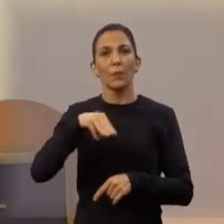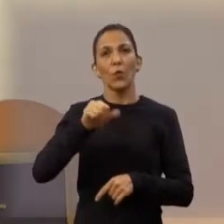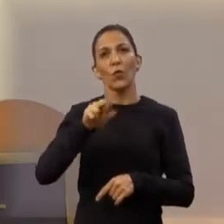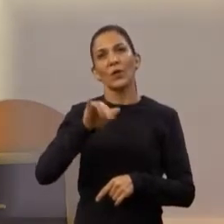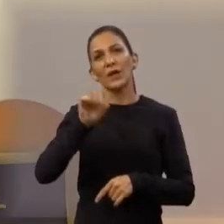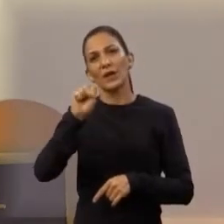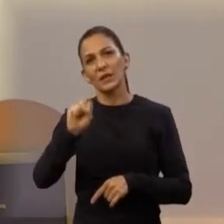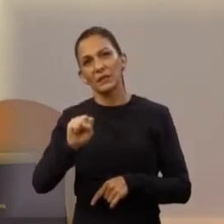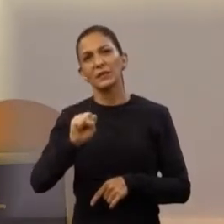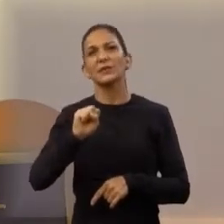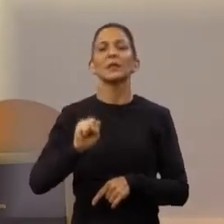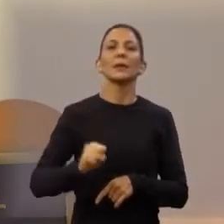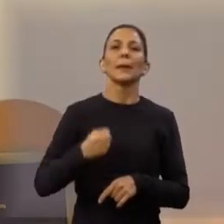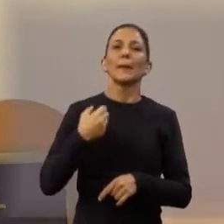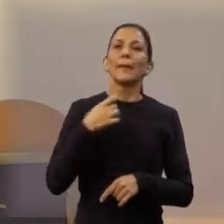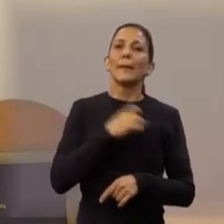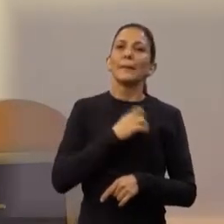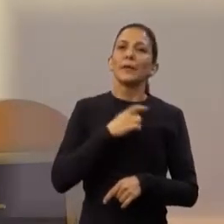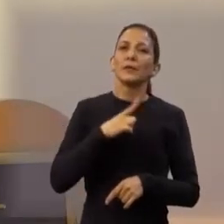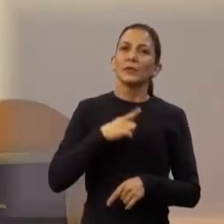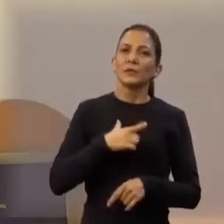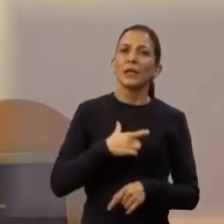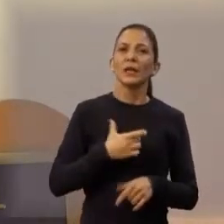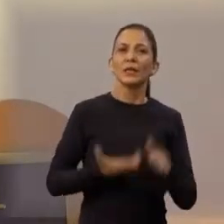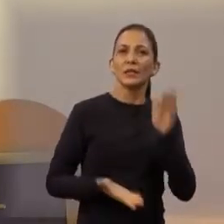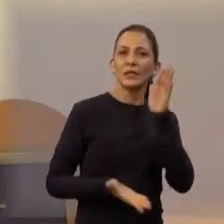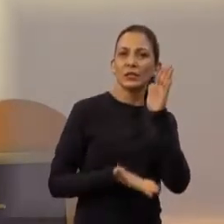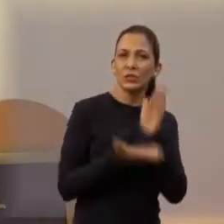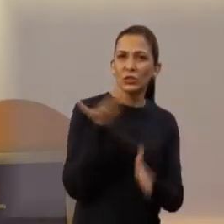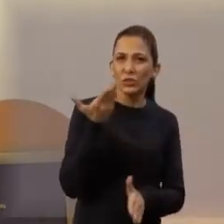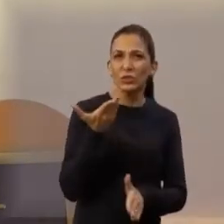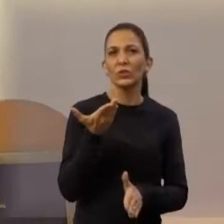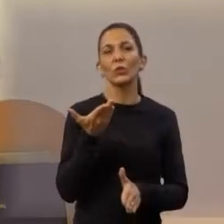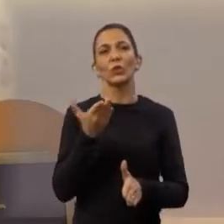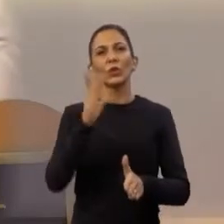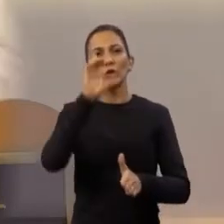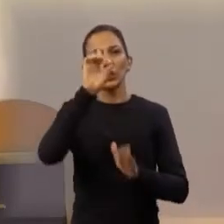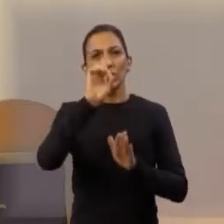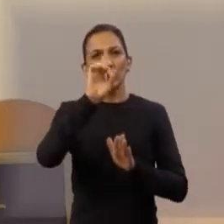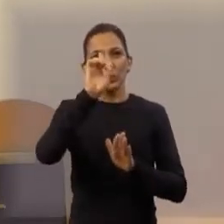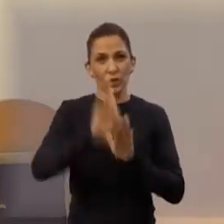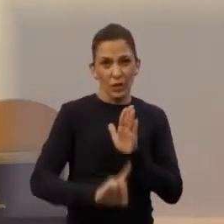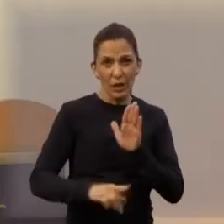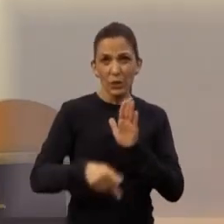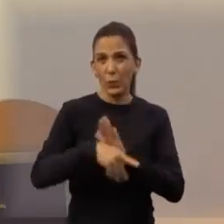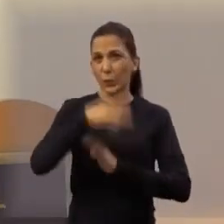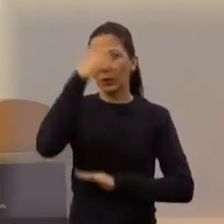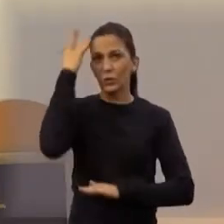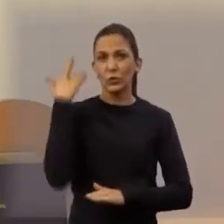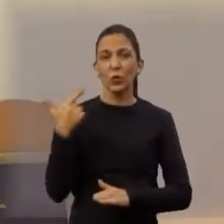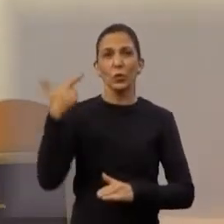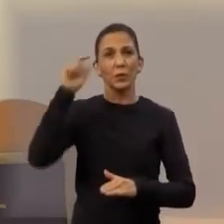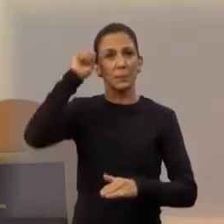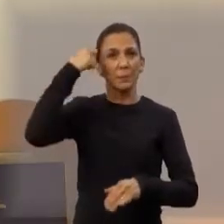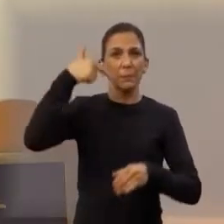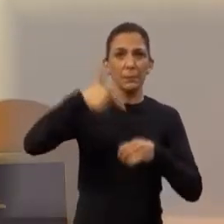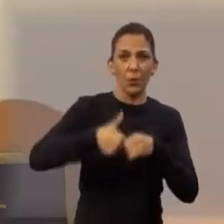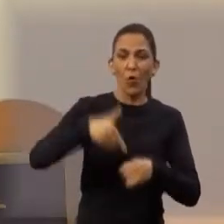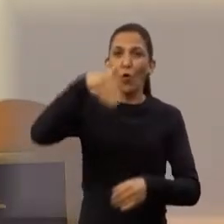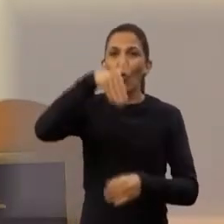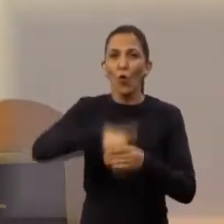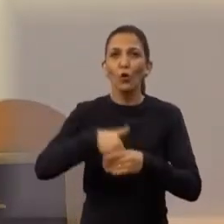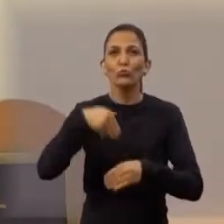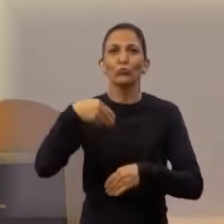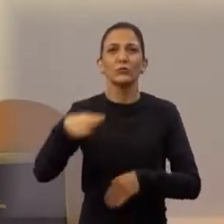absurdo de uma decisão tirando um direito legítimo dos trabalhadores da Petrobras absurdo e não voto dele com